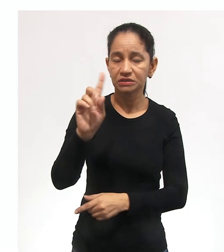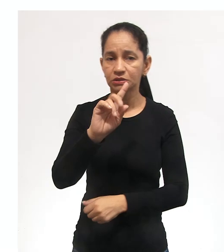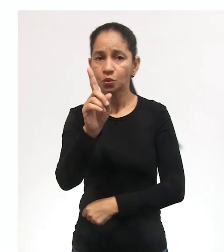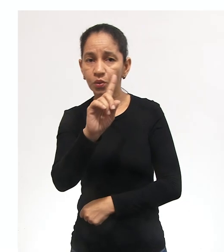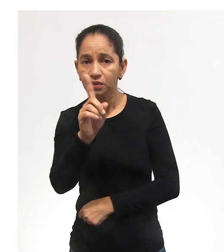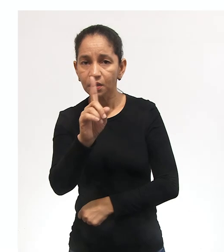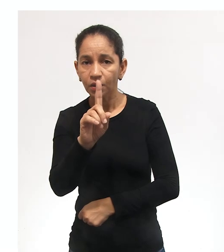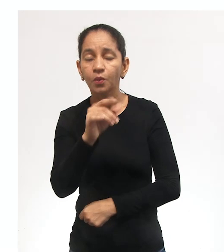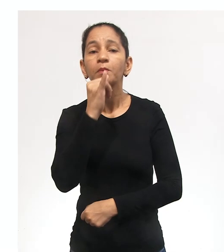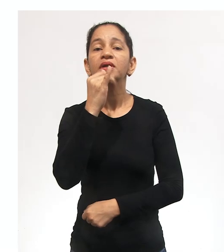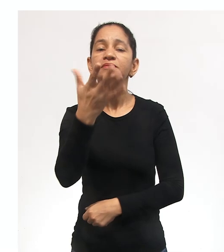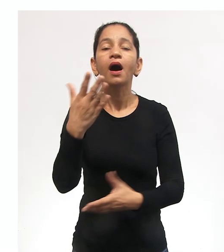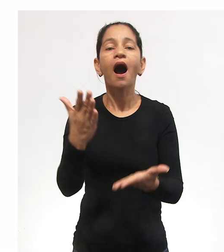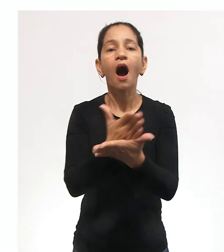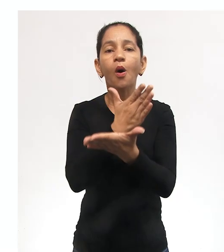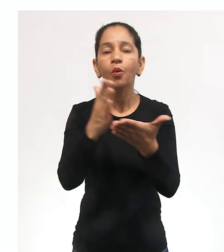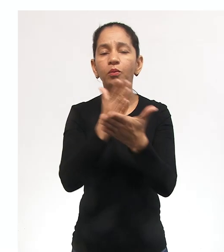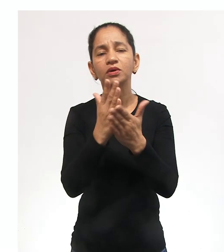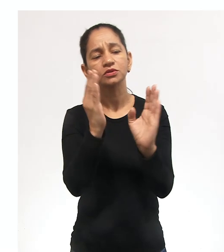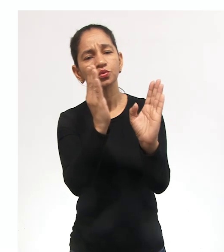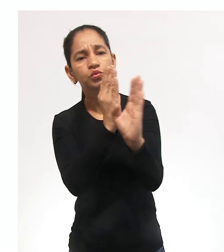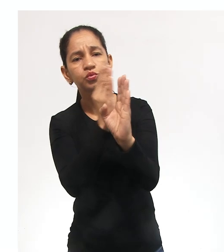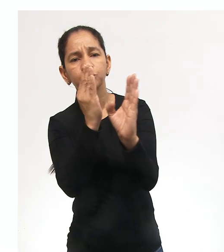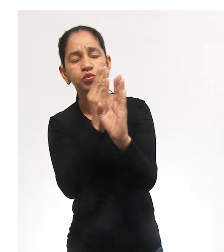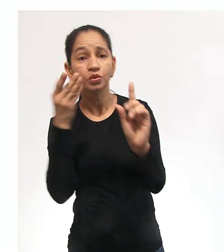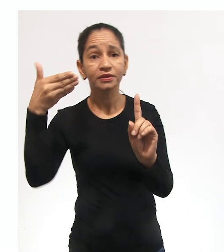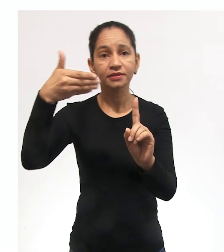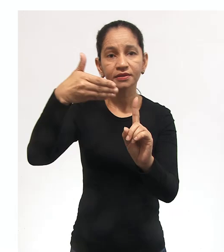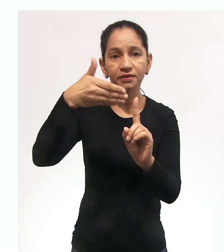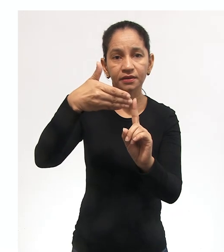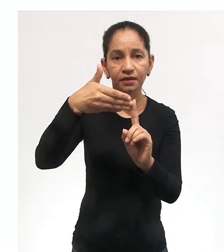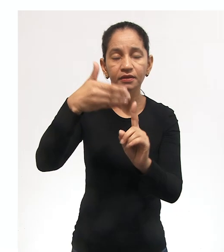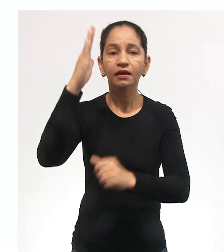Algumas formas são a observação direta,